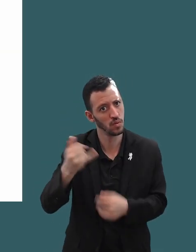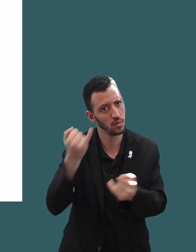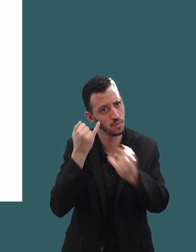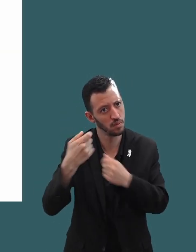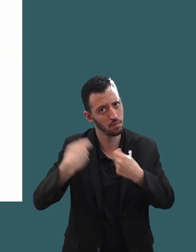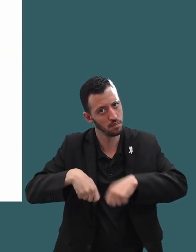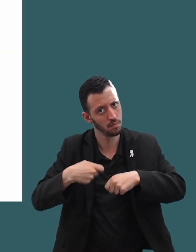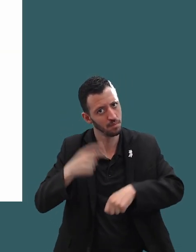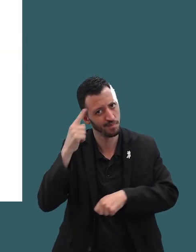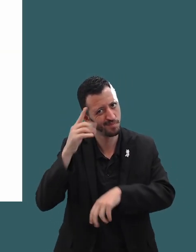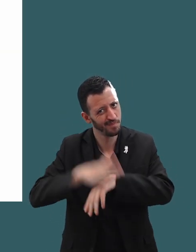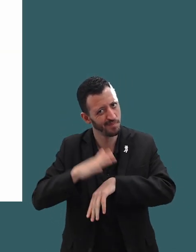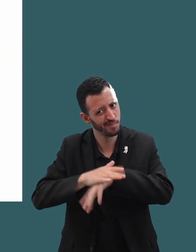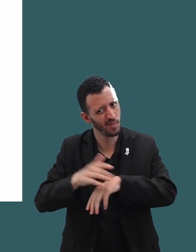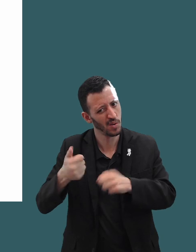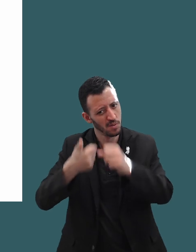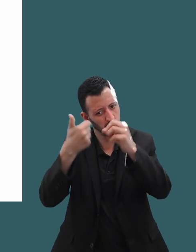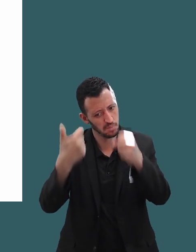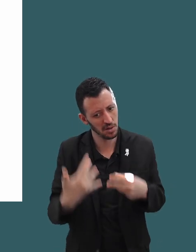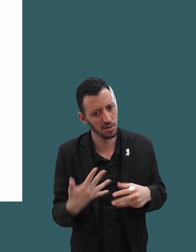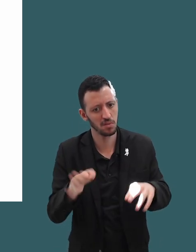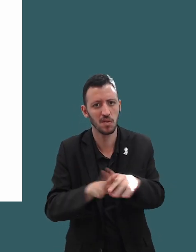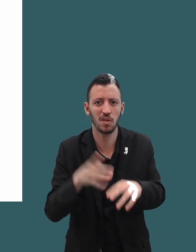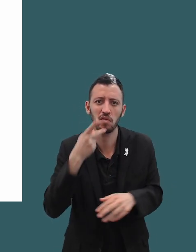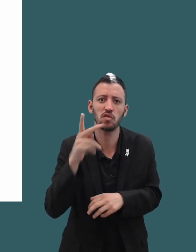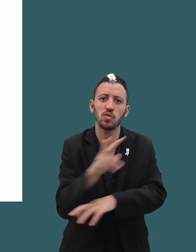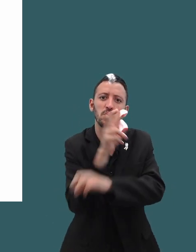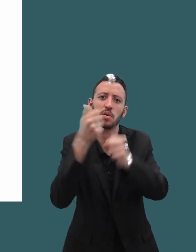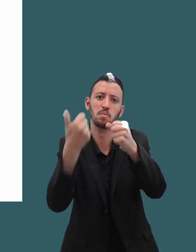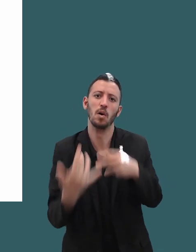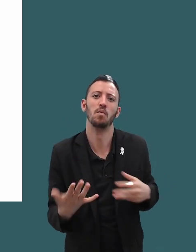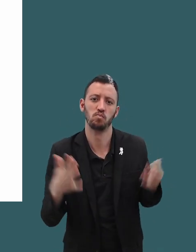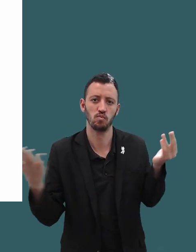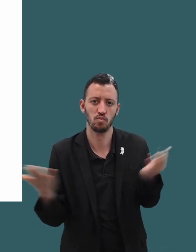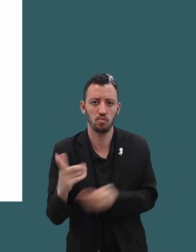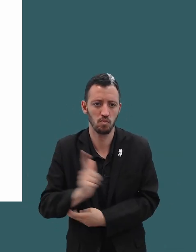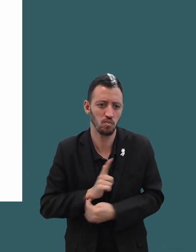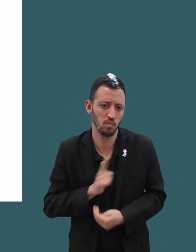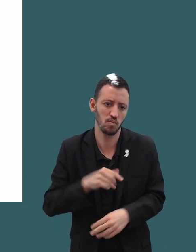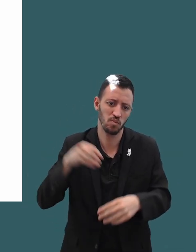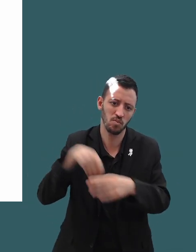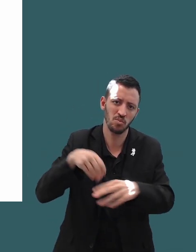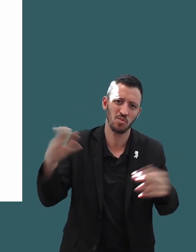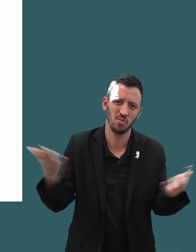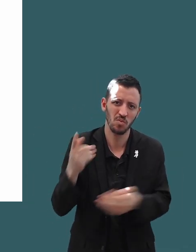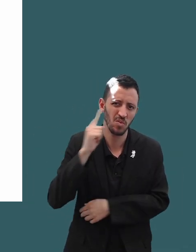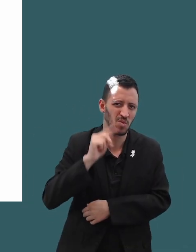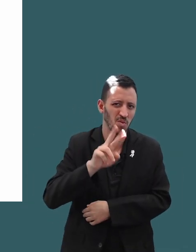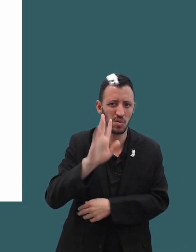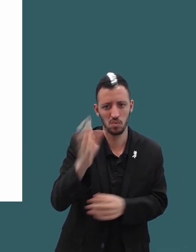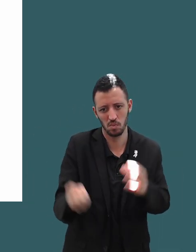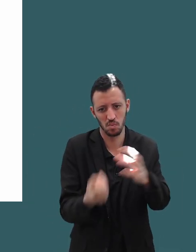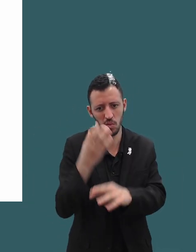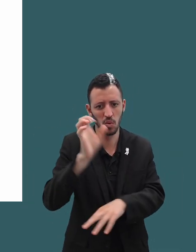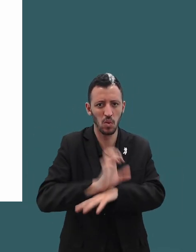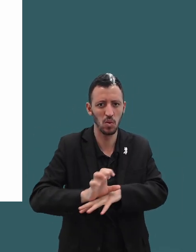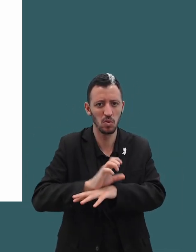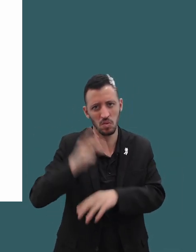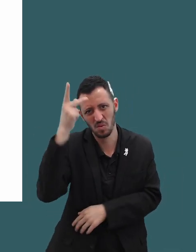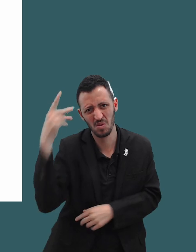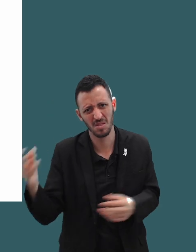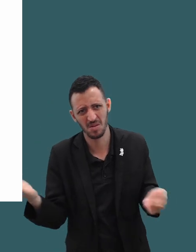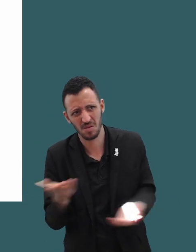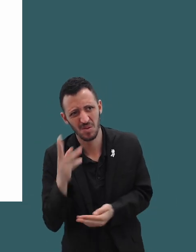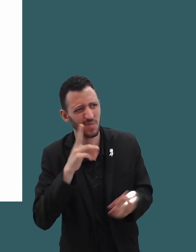hoje a gente tem que estar pensando em narrativo. Tá? Por que eu estou falando em narrativo? Porque existe uma memória coletiva que já foi constituída, as